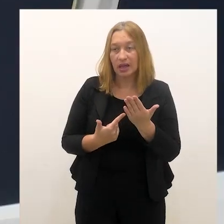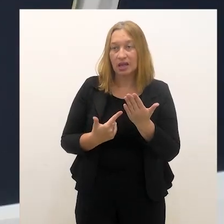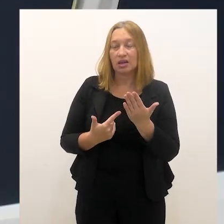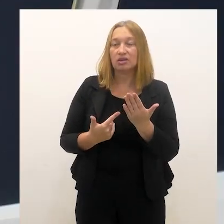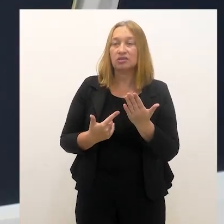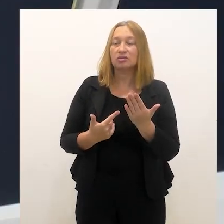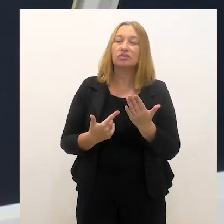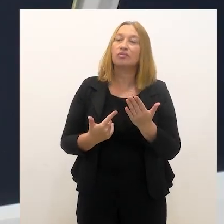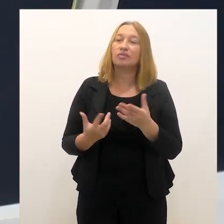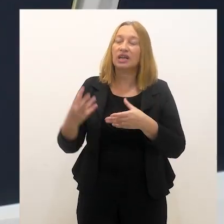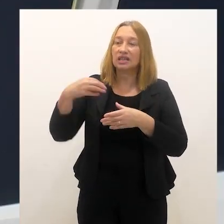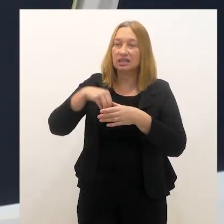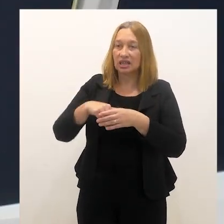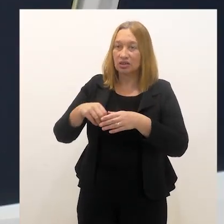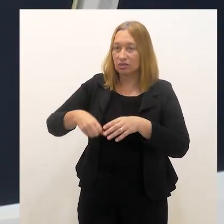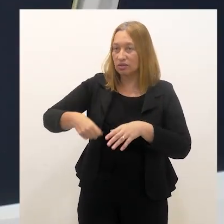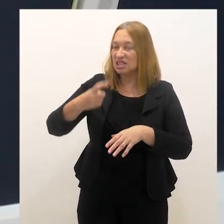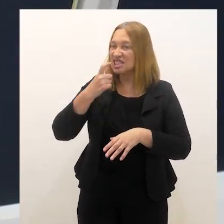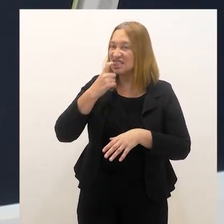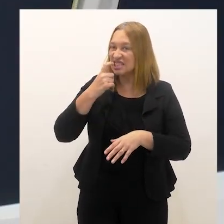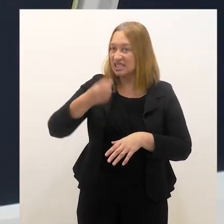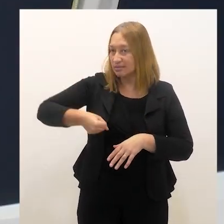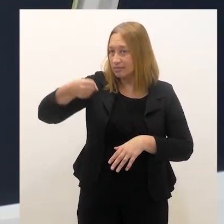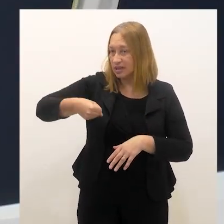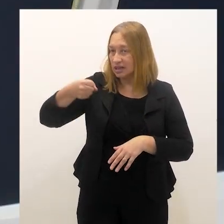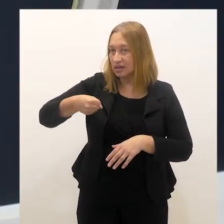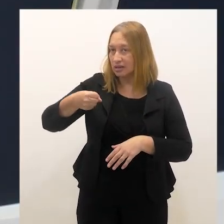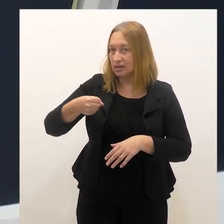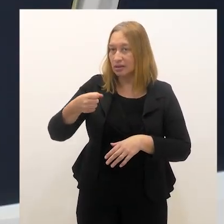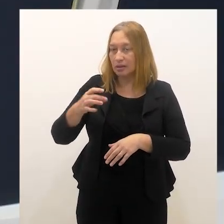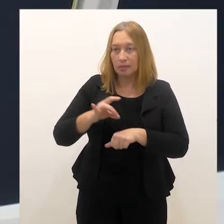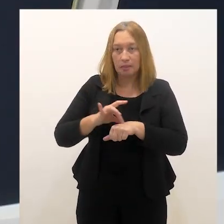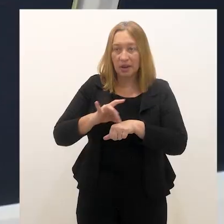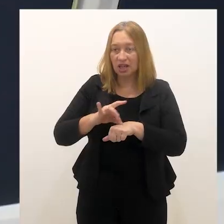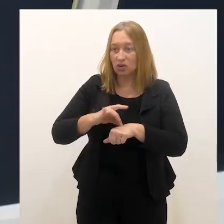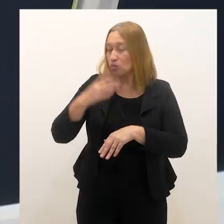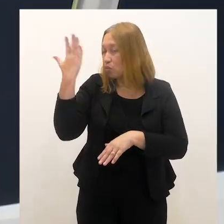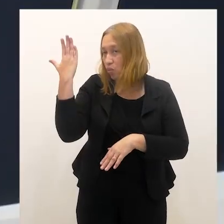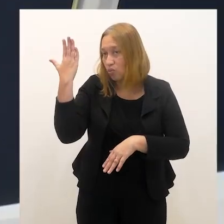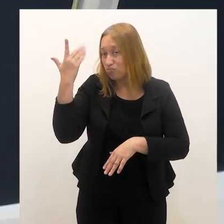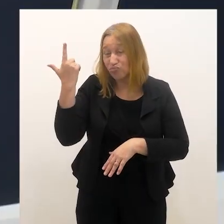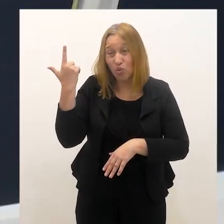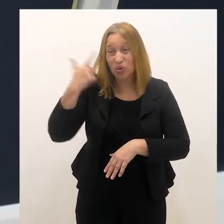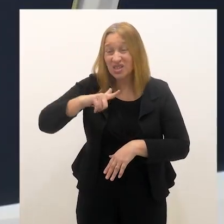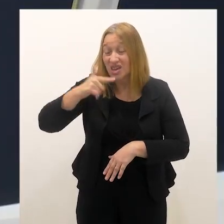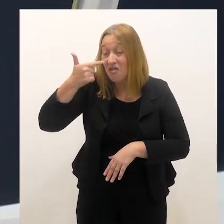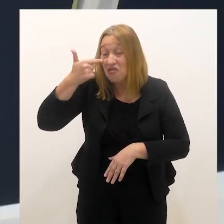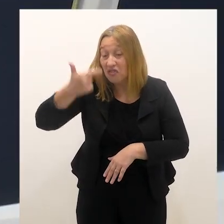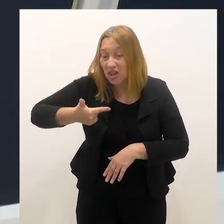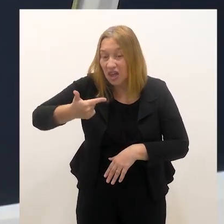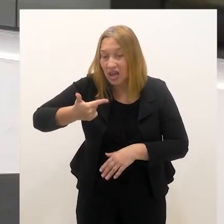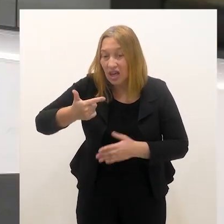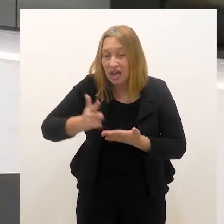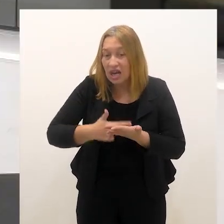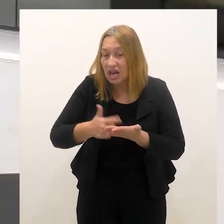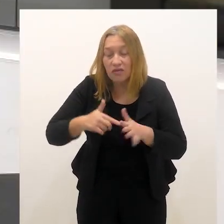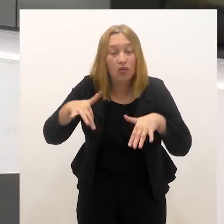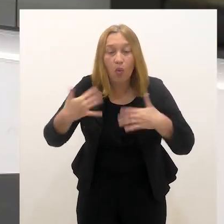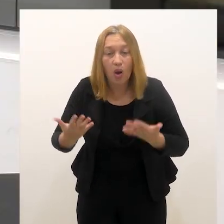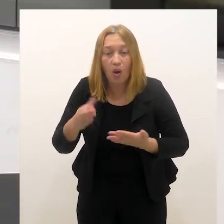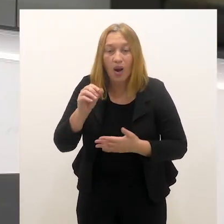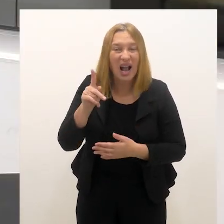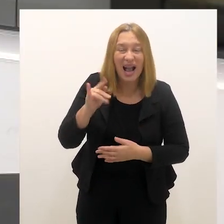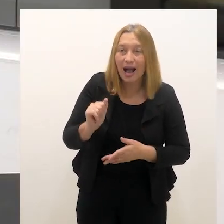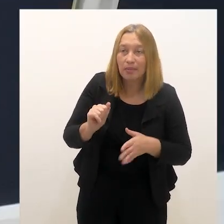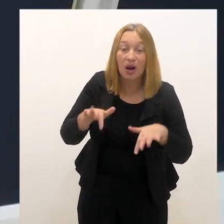E o livro vinha dentro de uma sacola plástica preta. Então eu não conseguia ver que livro era. A capa. Eu não consegui ver a